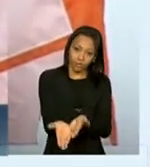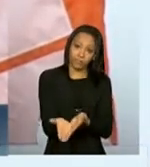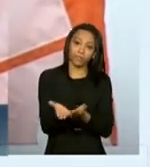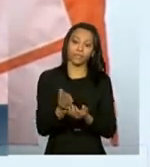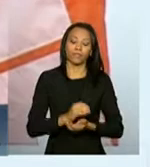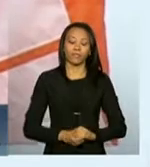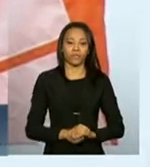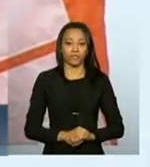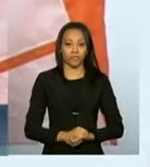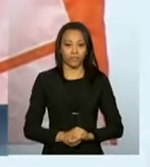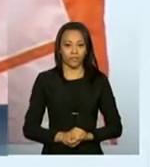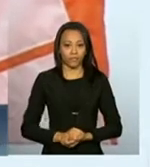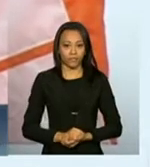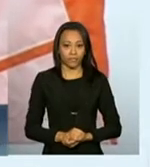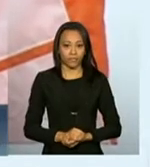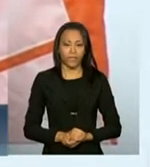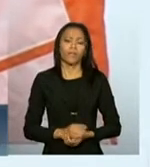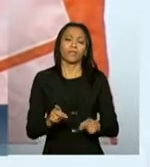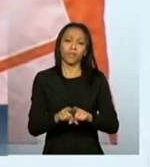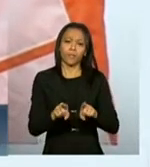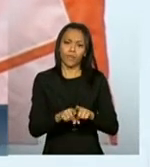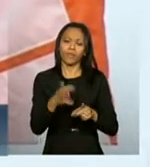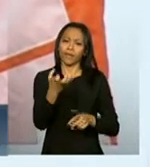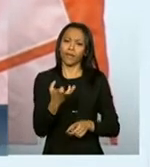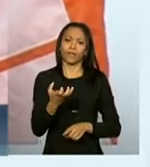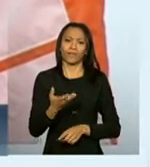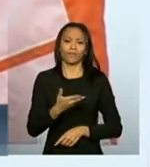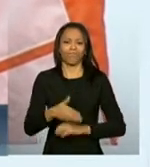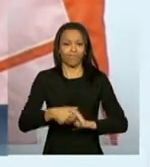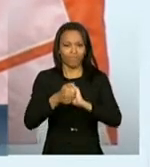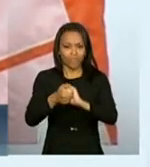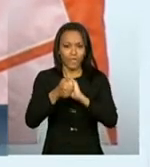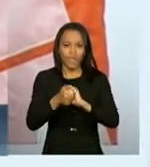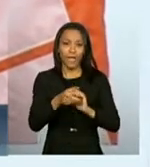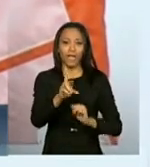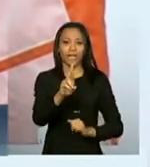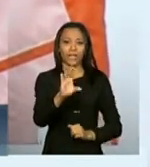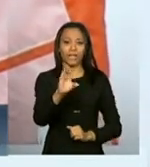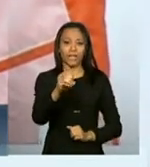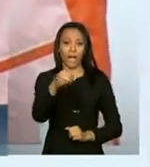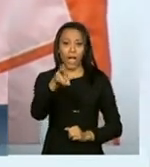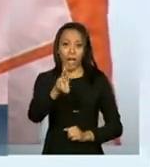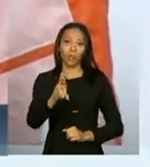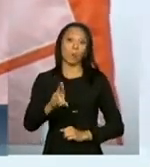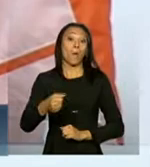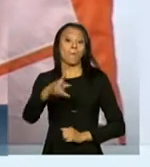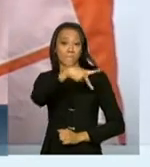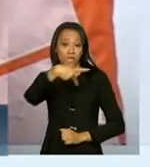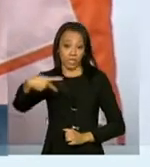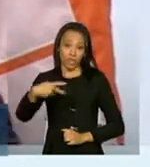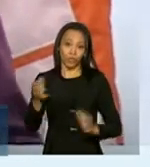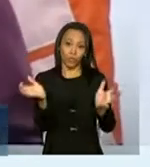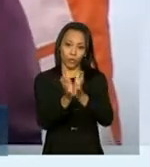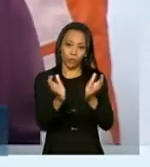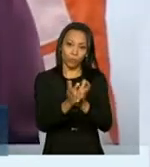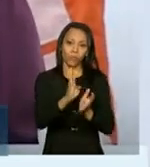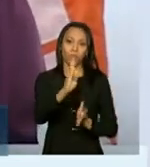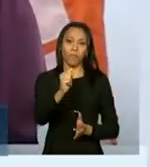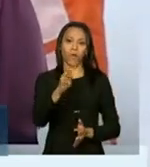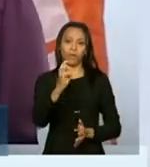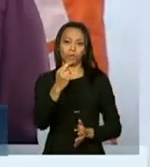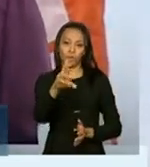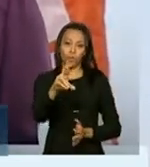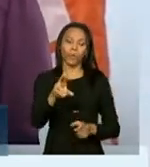Andrade. Queria cumprimentar o senhor Ricardo Vinhas, presidente do Grupo Baltô, e senhora Marina